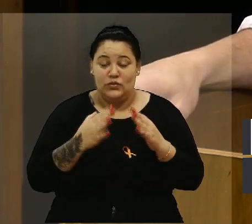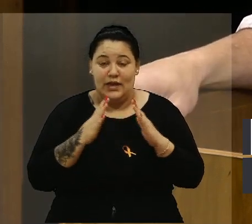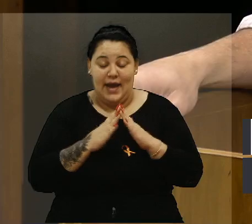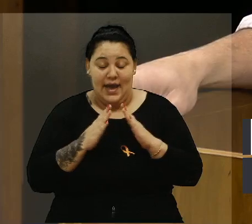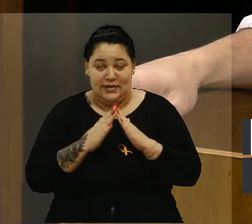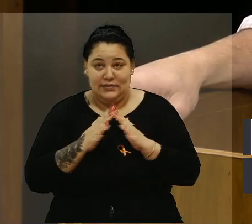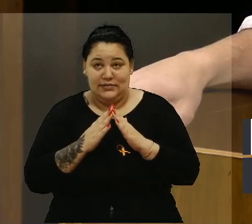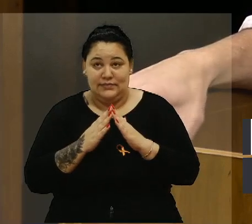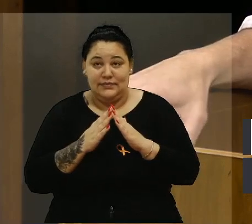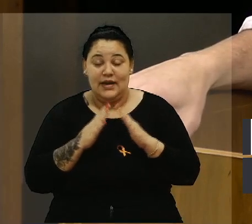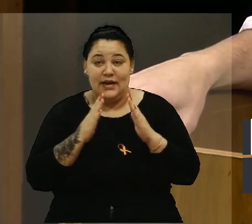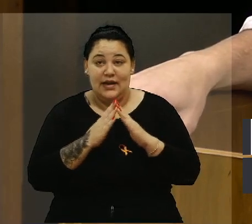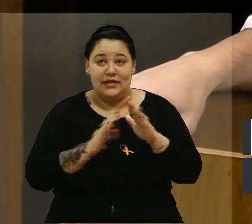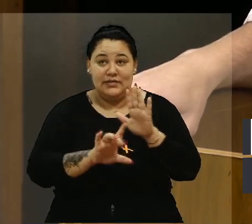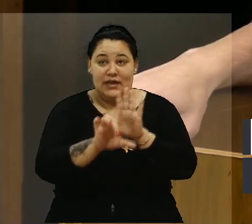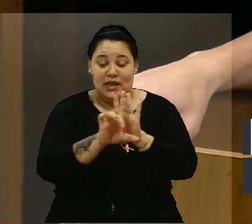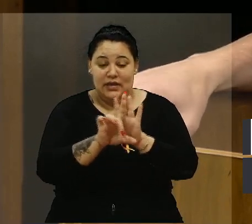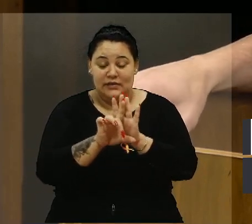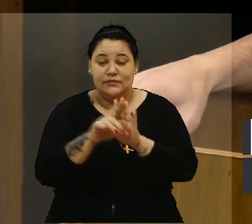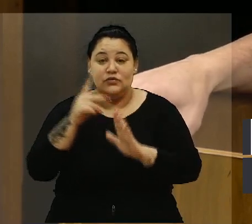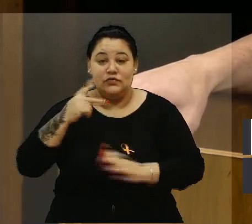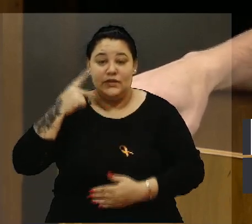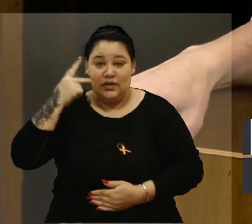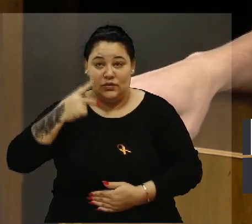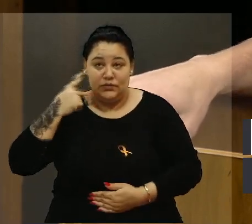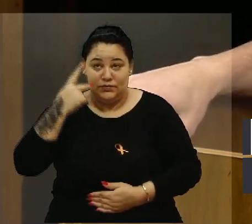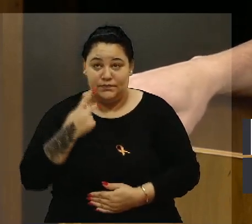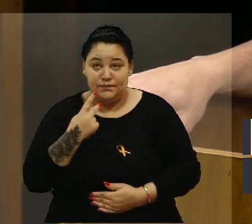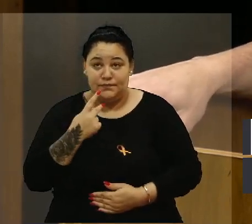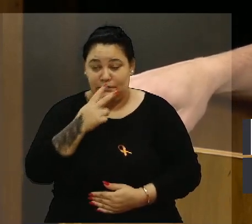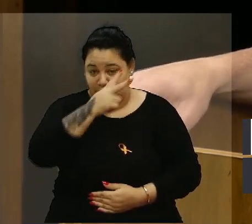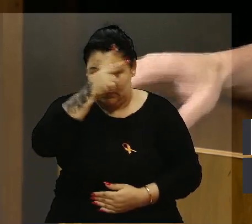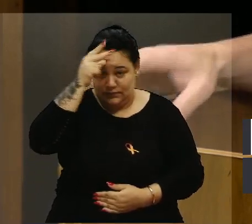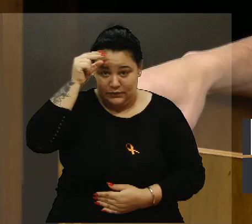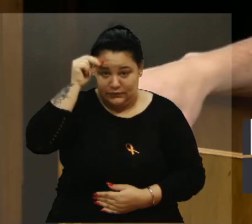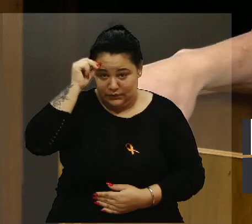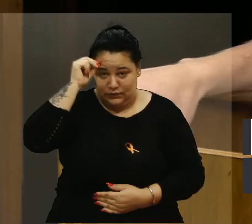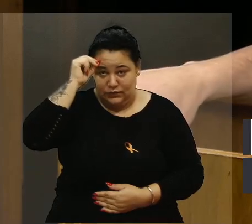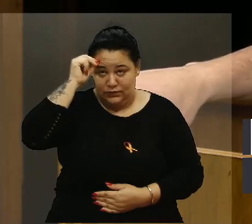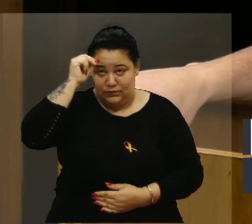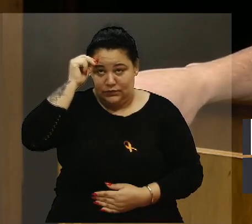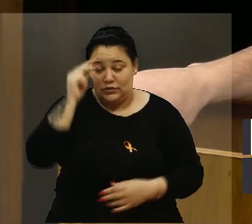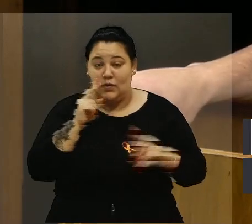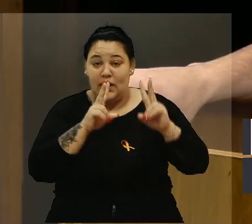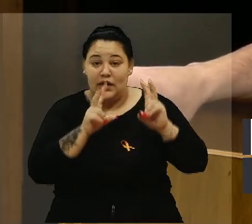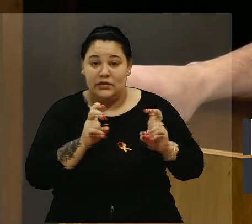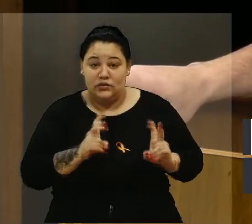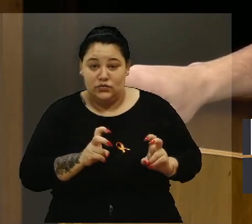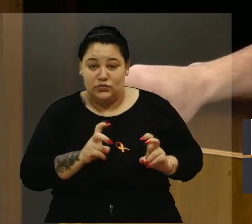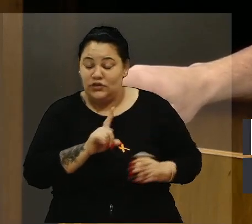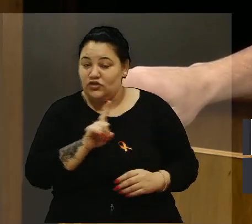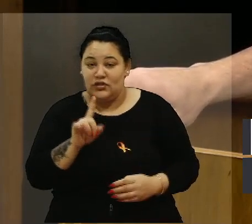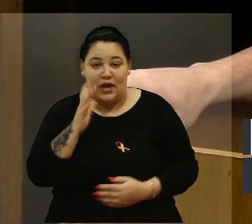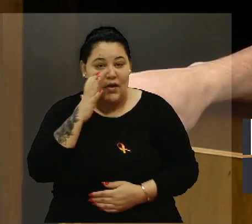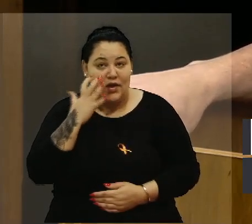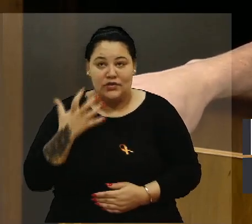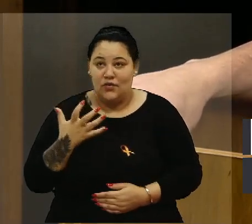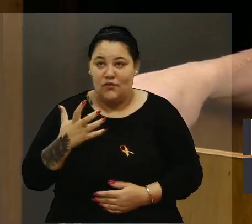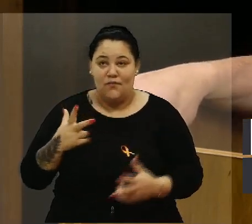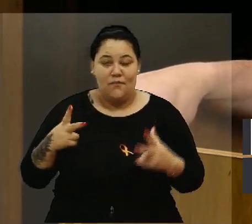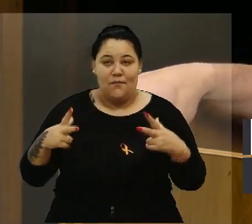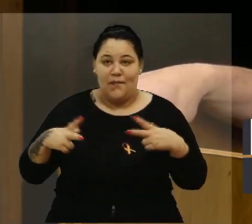Casa Legislativa, dos vereadores, da Prefeitura, porque são assuntos que a gente não resolve